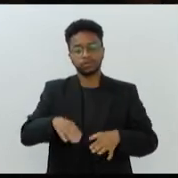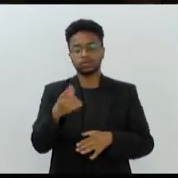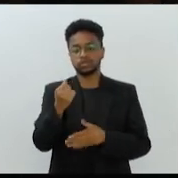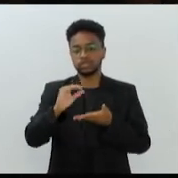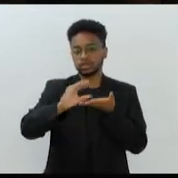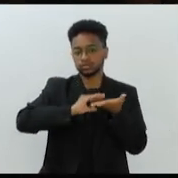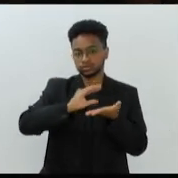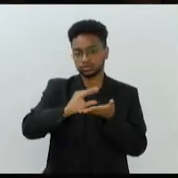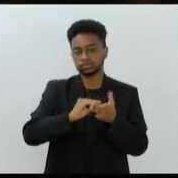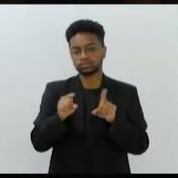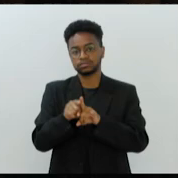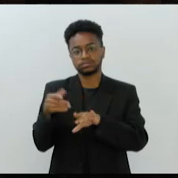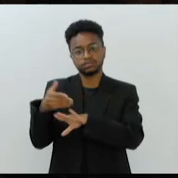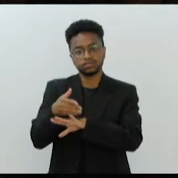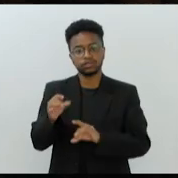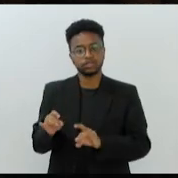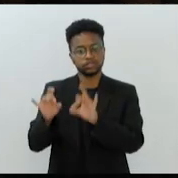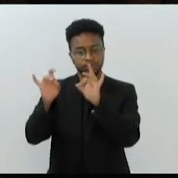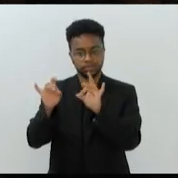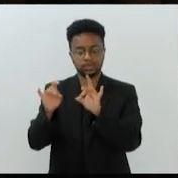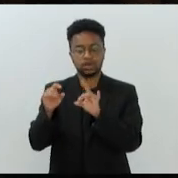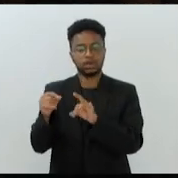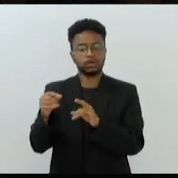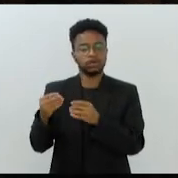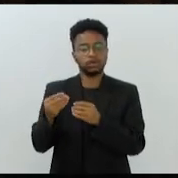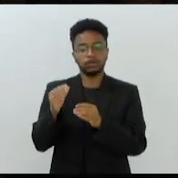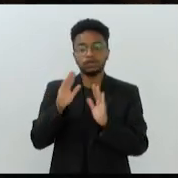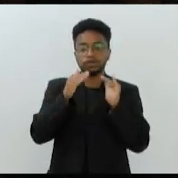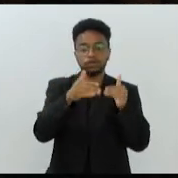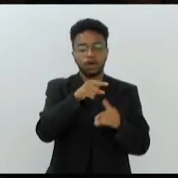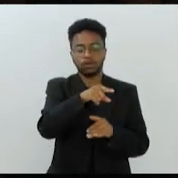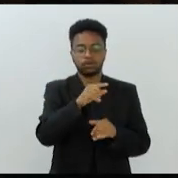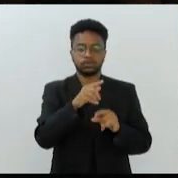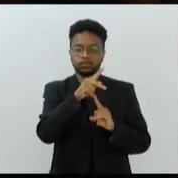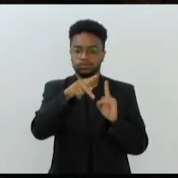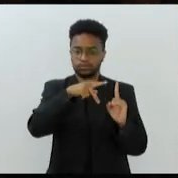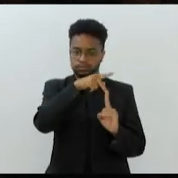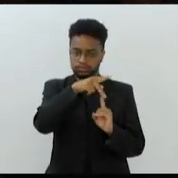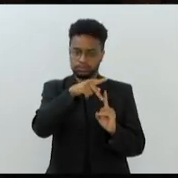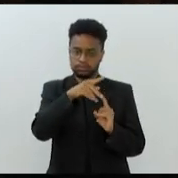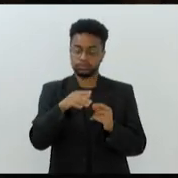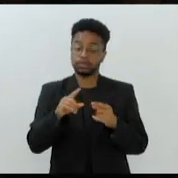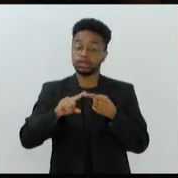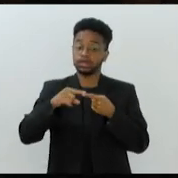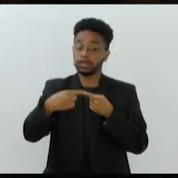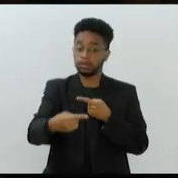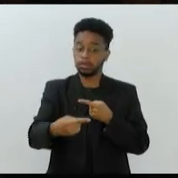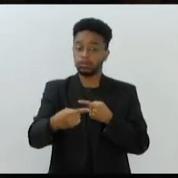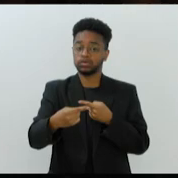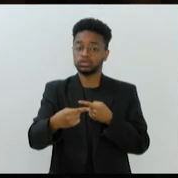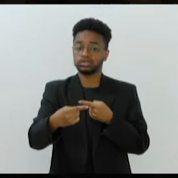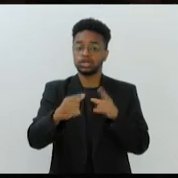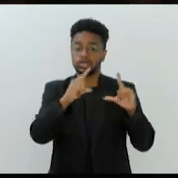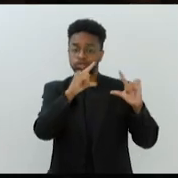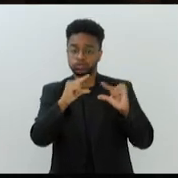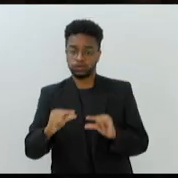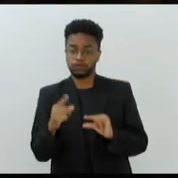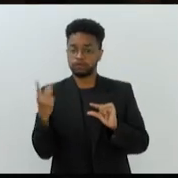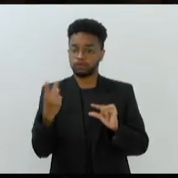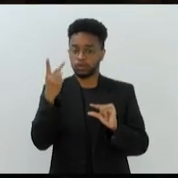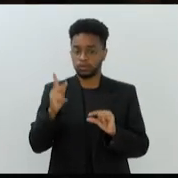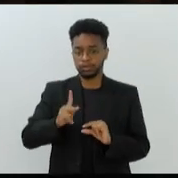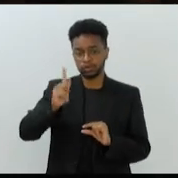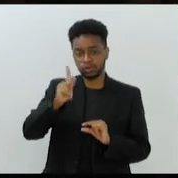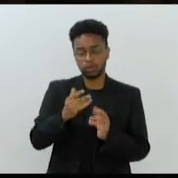royalties de participações especiais que eram destinadas ao Rio Previdência. Quando houve a queda do barril do petróleo a partir de